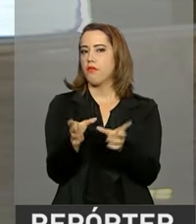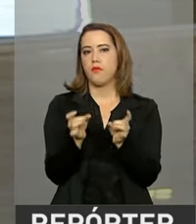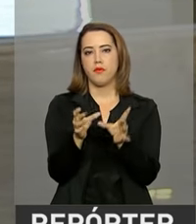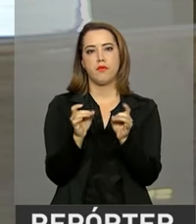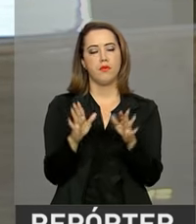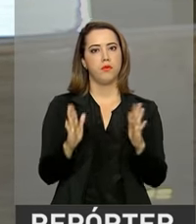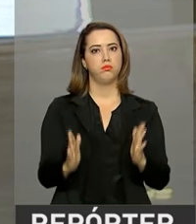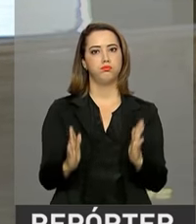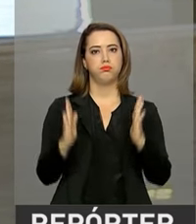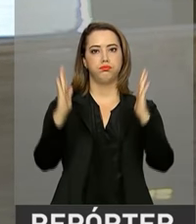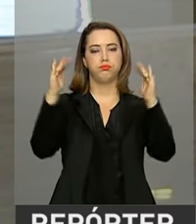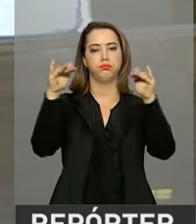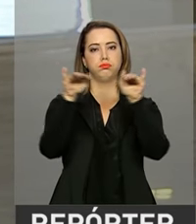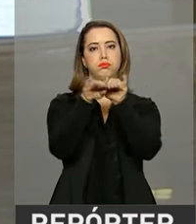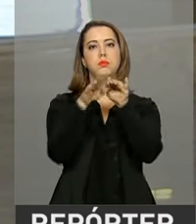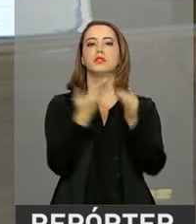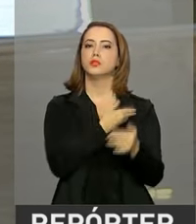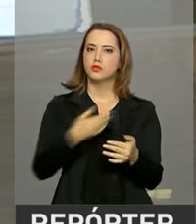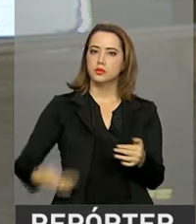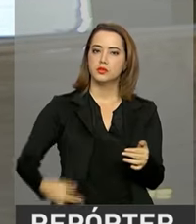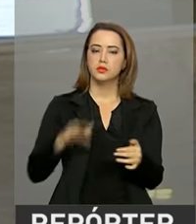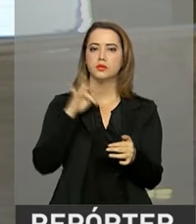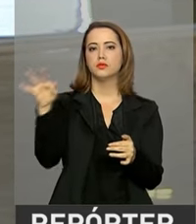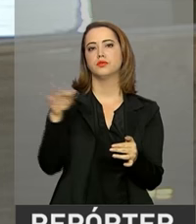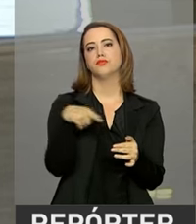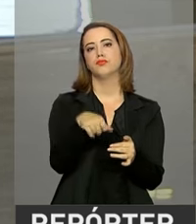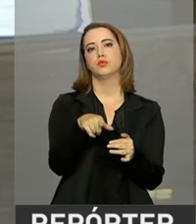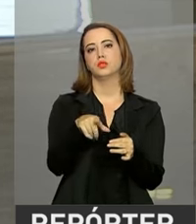públicos desativados no país,